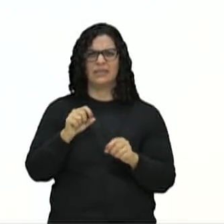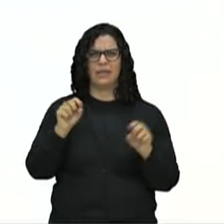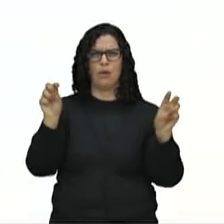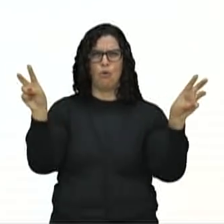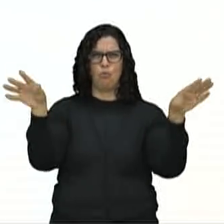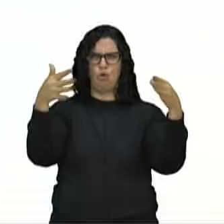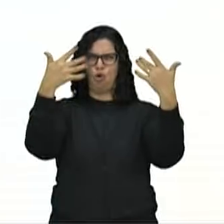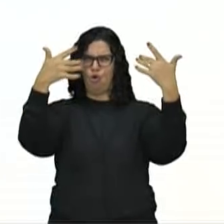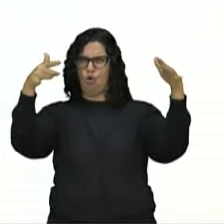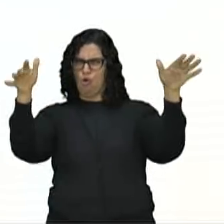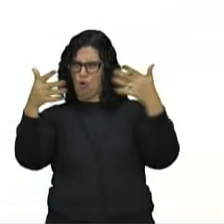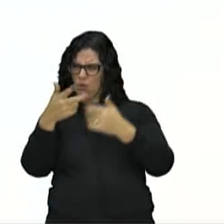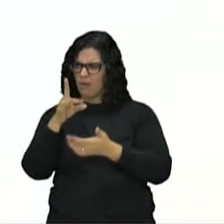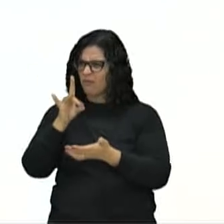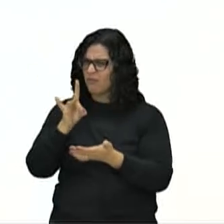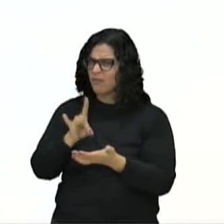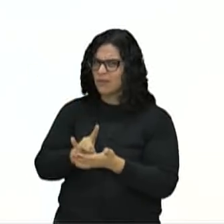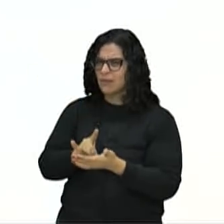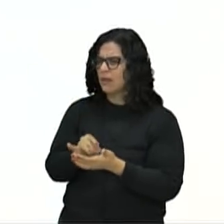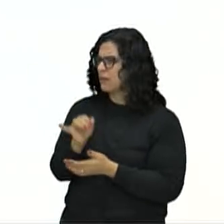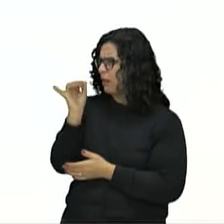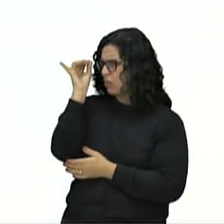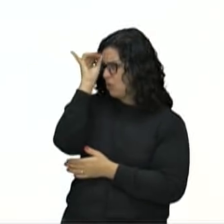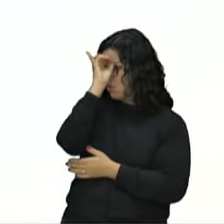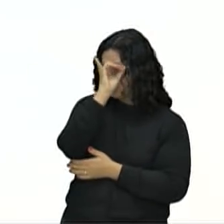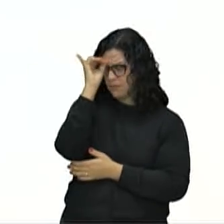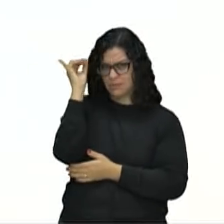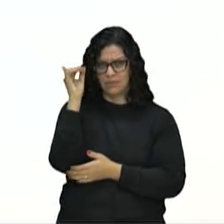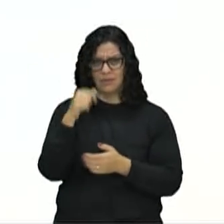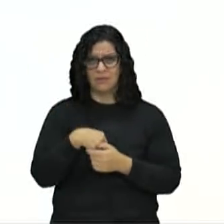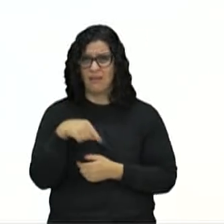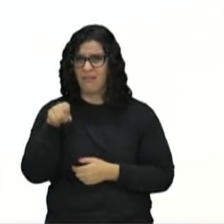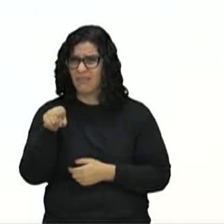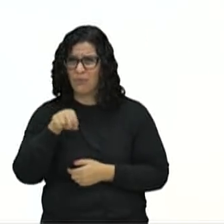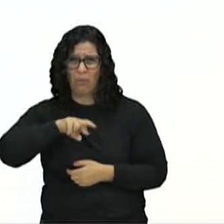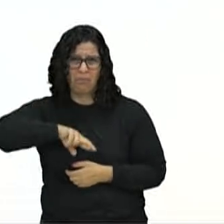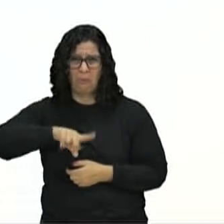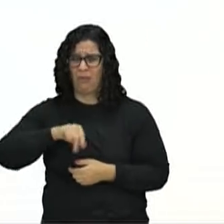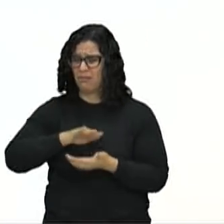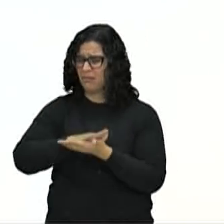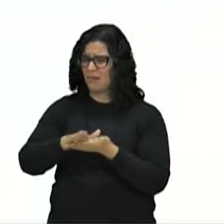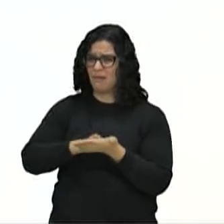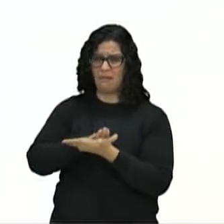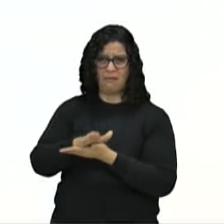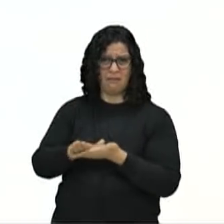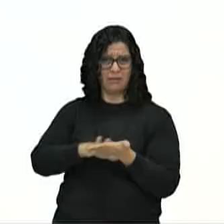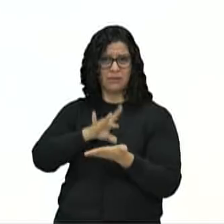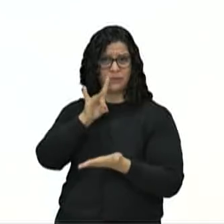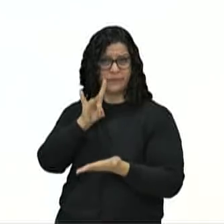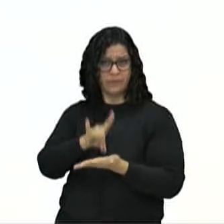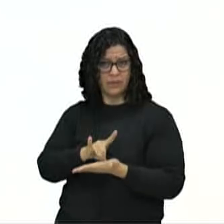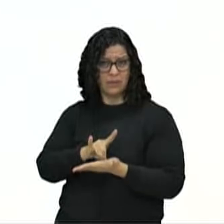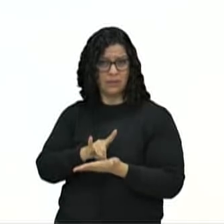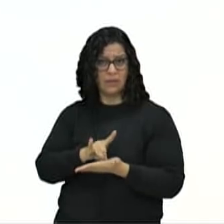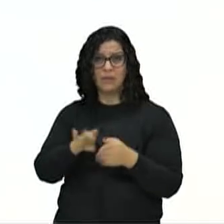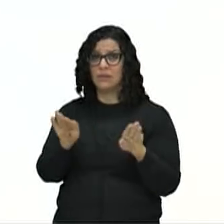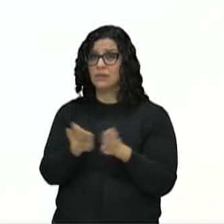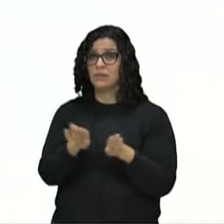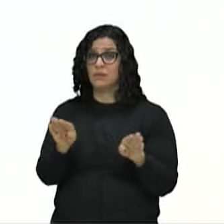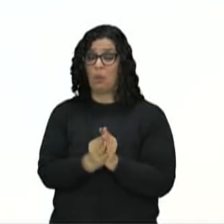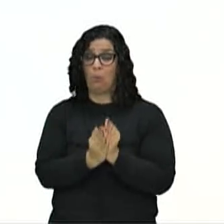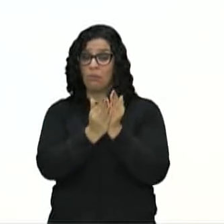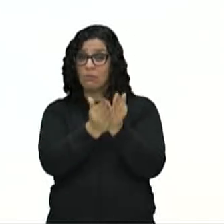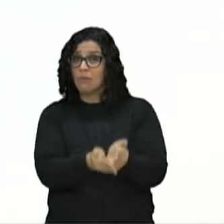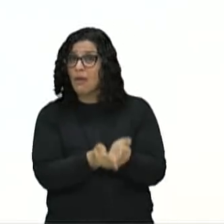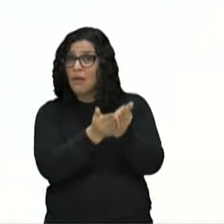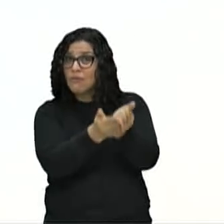Tempestade, replicou, que inocência. Aquilo não foi nada, realmente. Com um bom navio